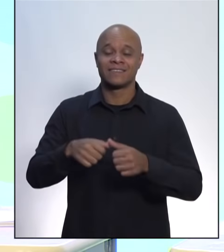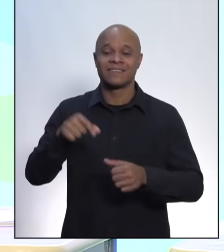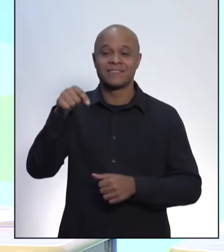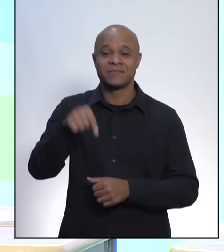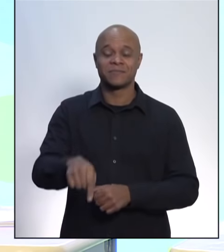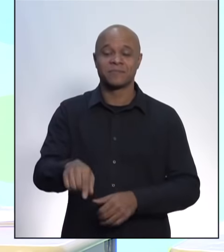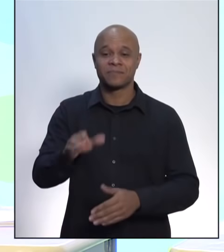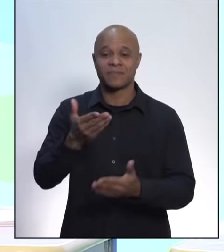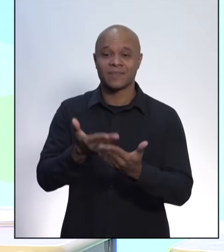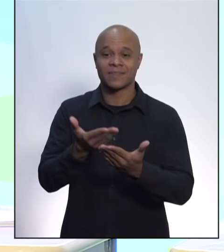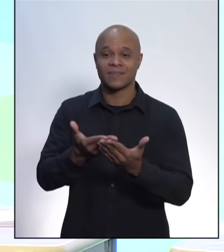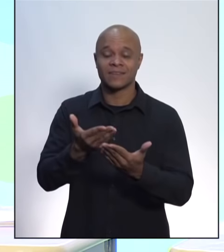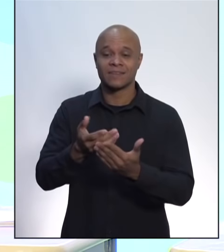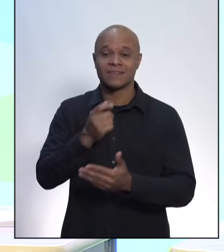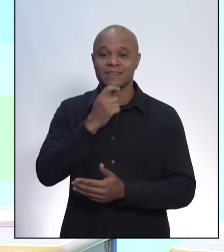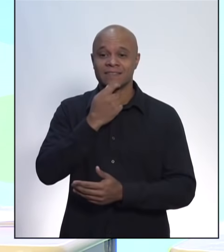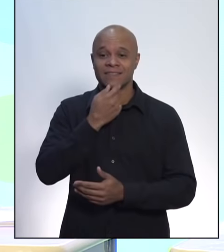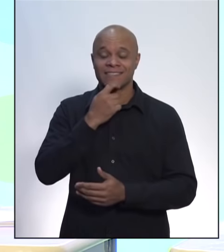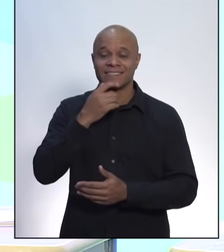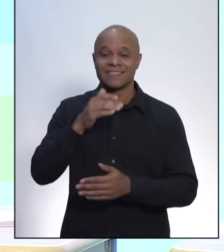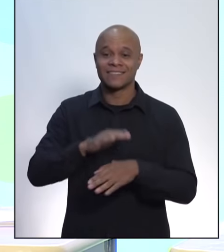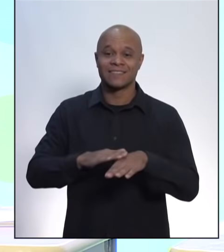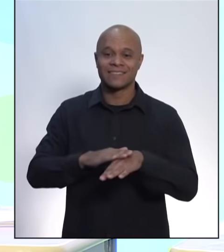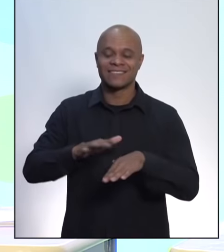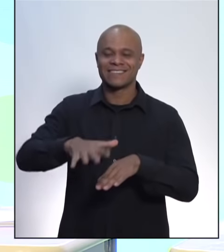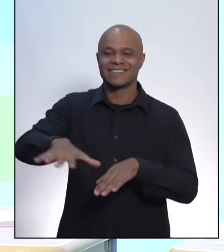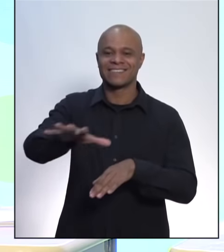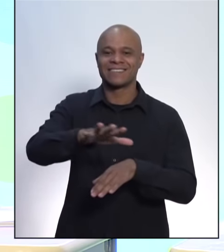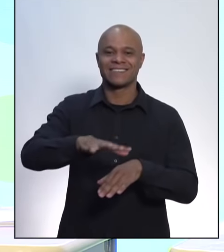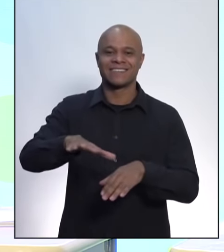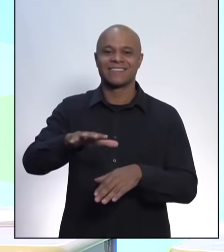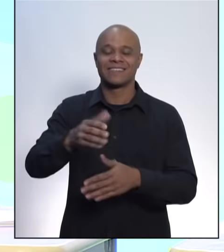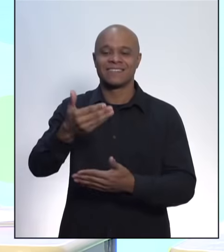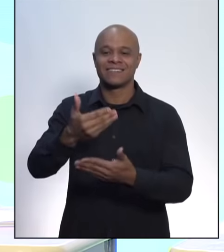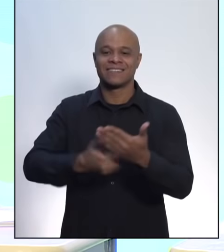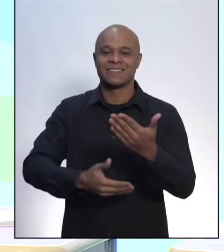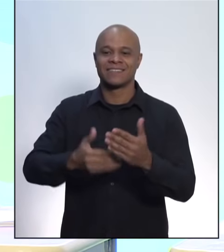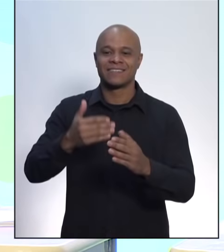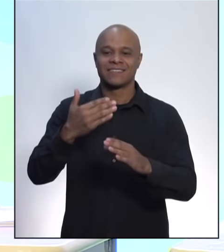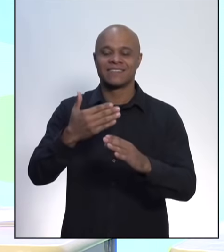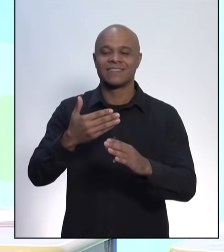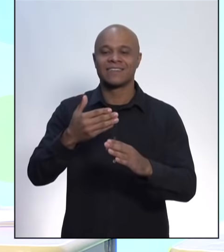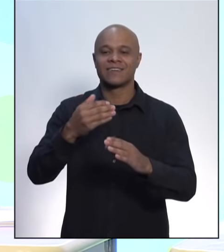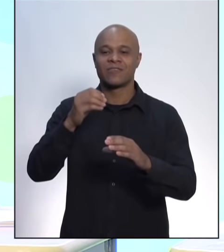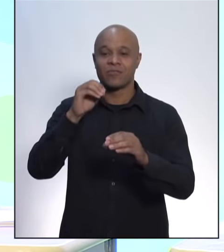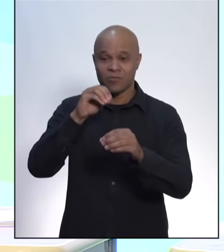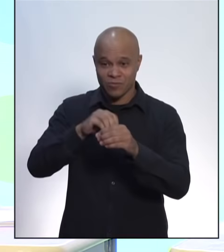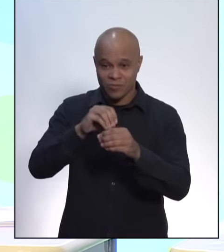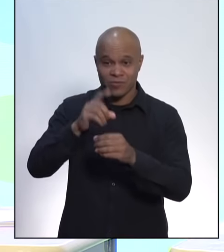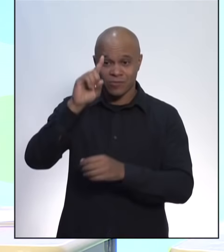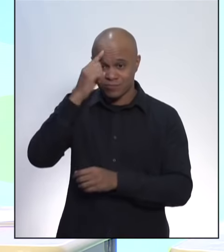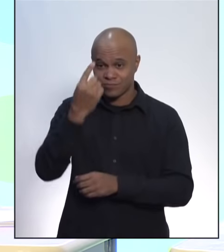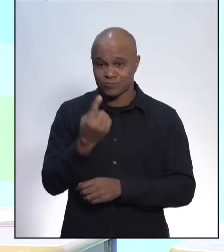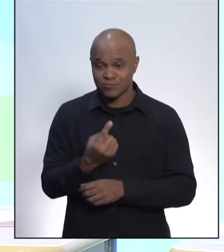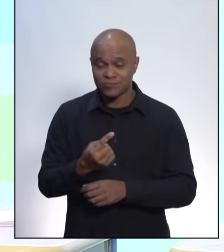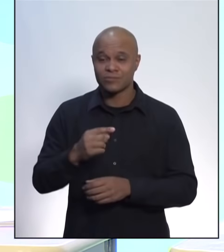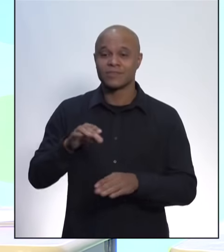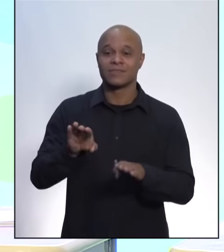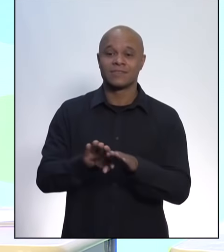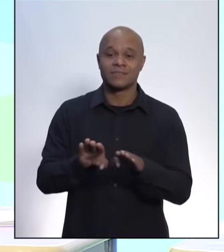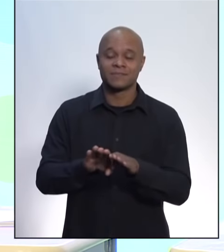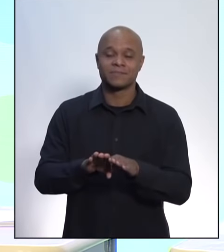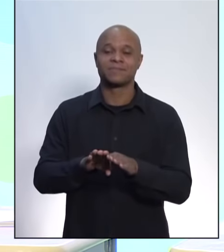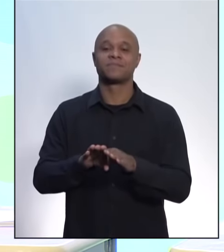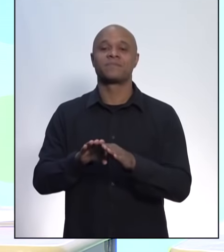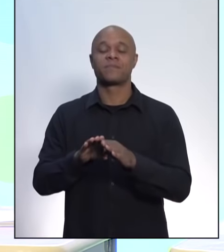aula de inglês falando com vocês interajam pelo chat coloca em dúvida sobre a aula importante